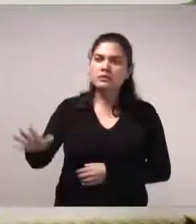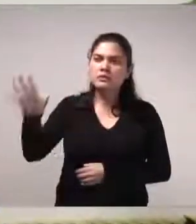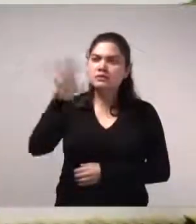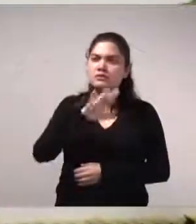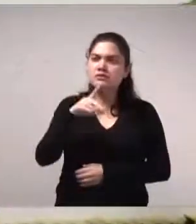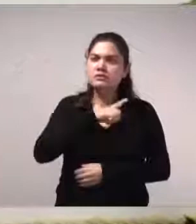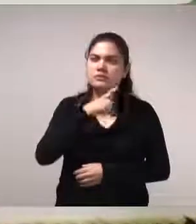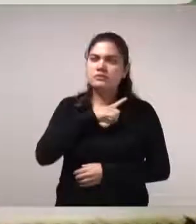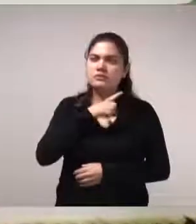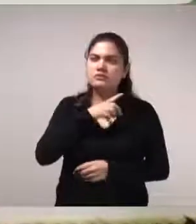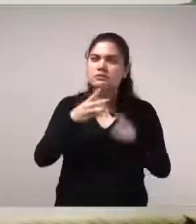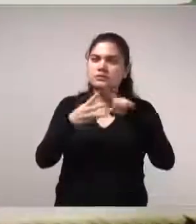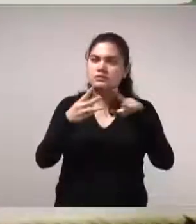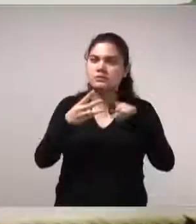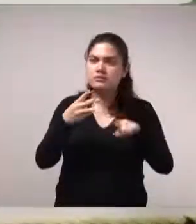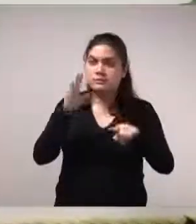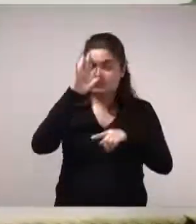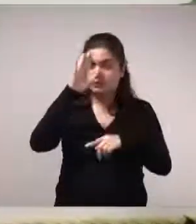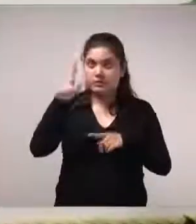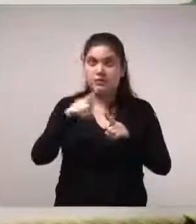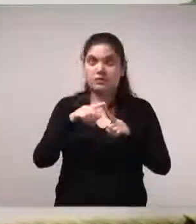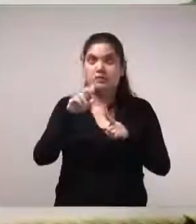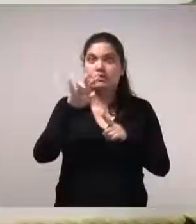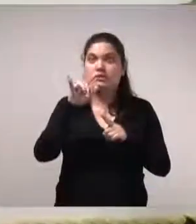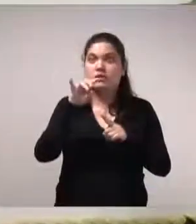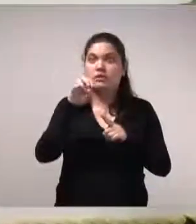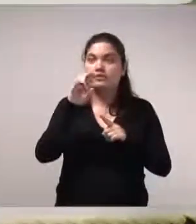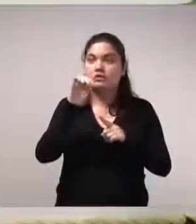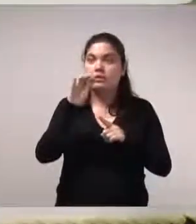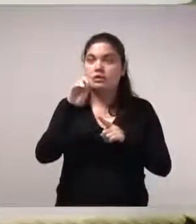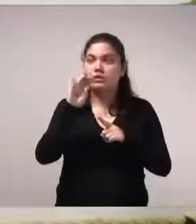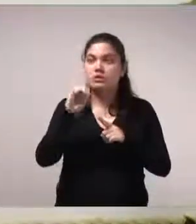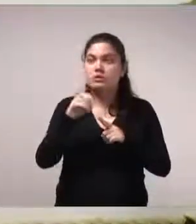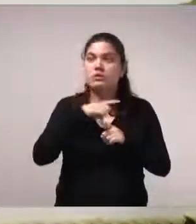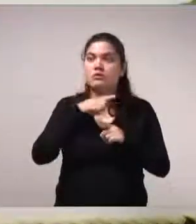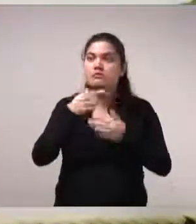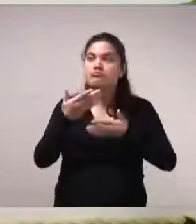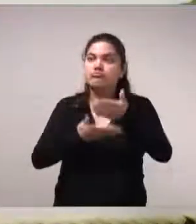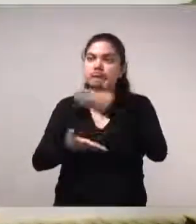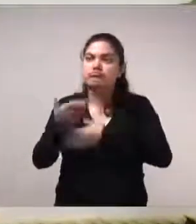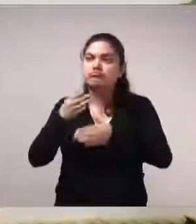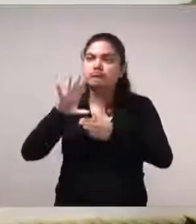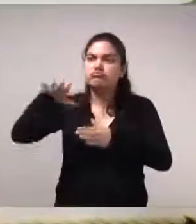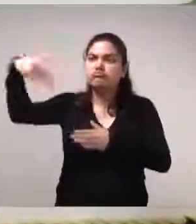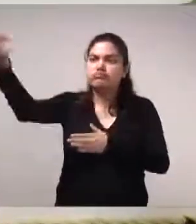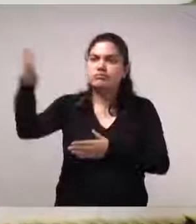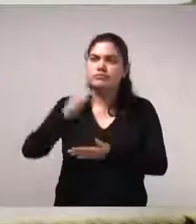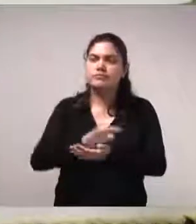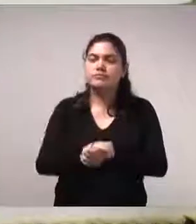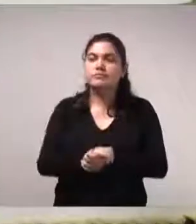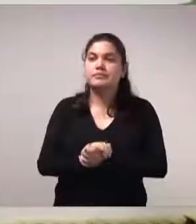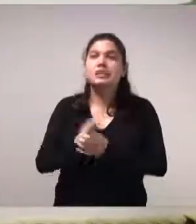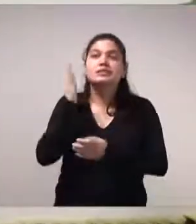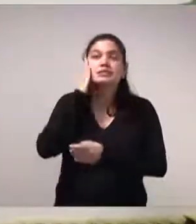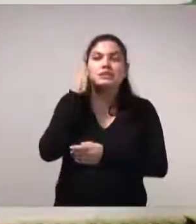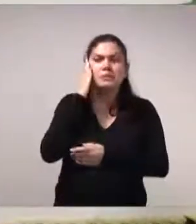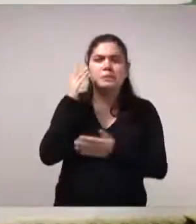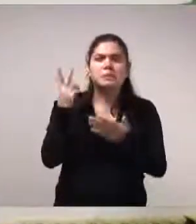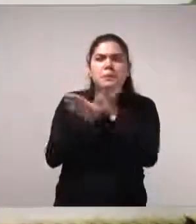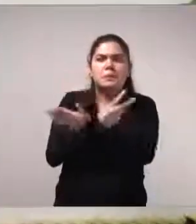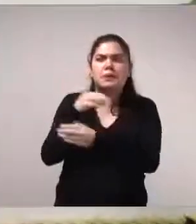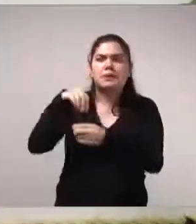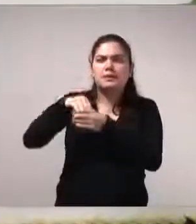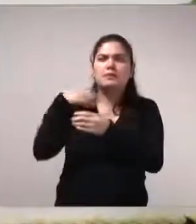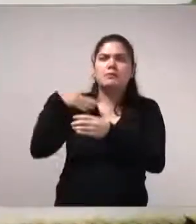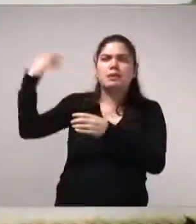fundamentais. Um deles é a envoltória. É como o ambiente interno se relaciona com o exterior. Saber proteger, é saber trazer luz,